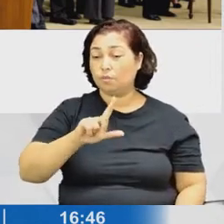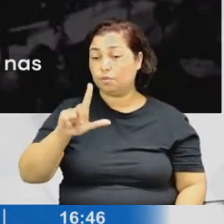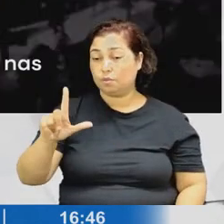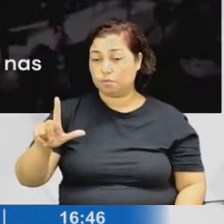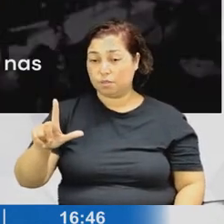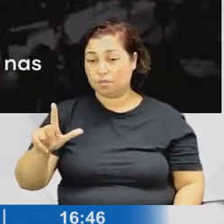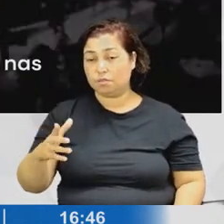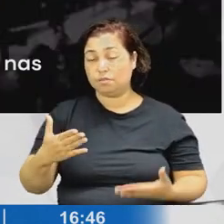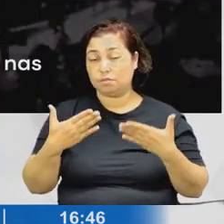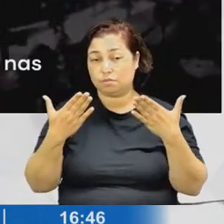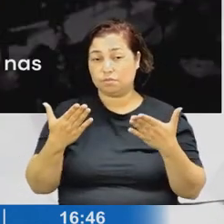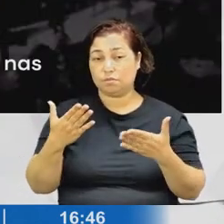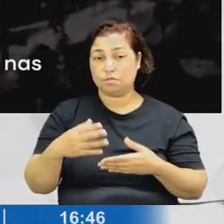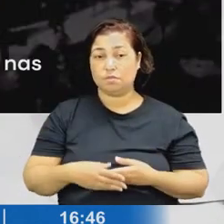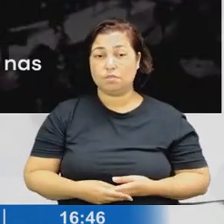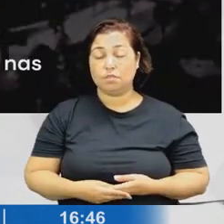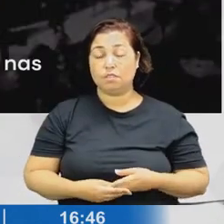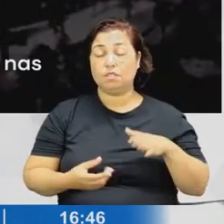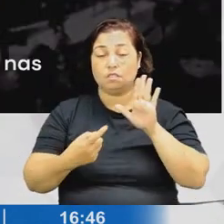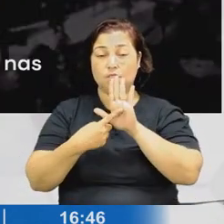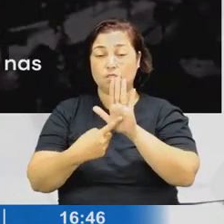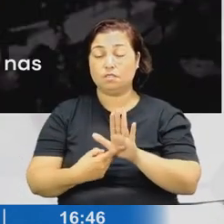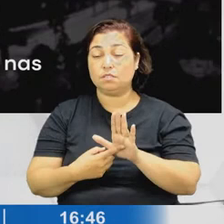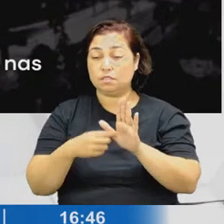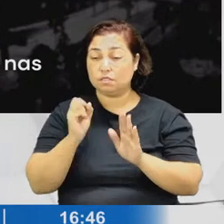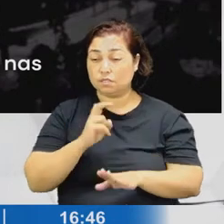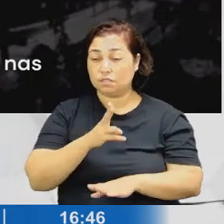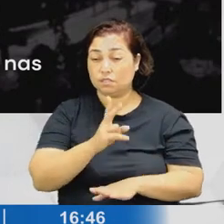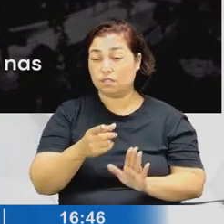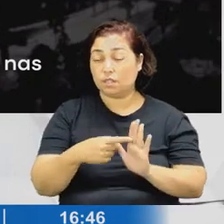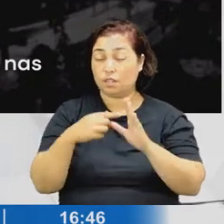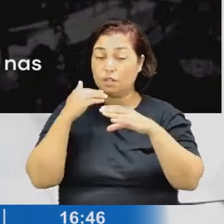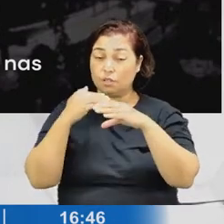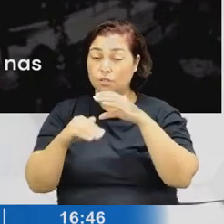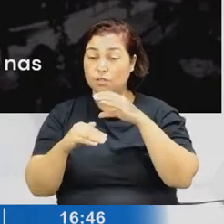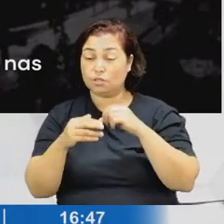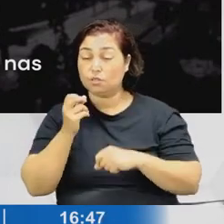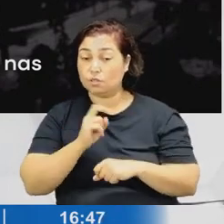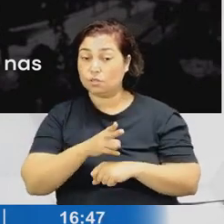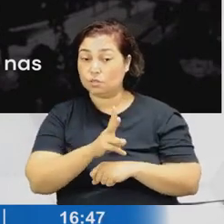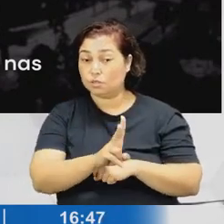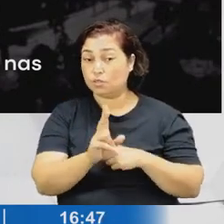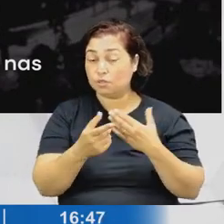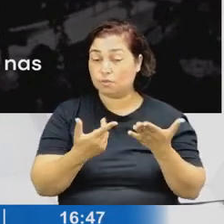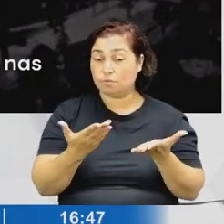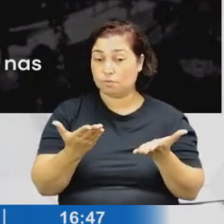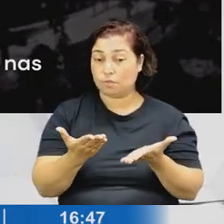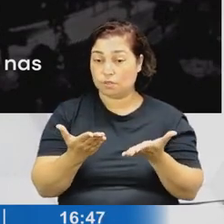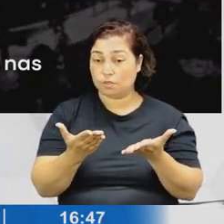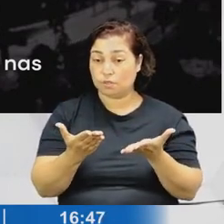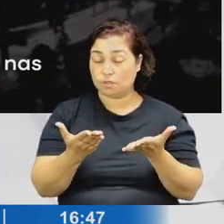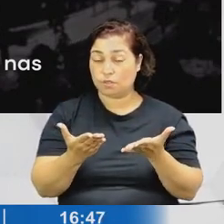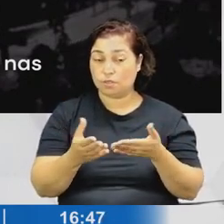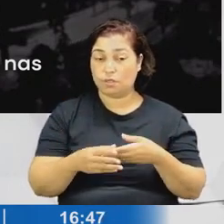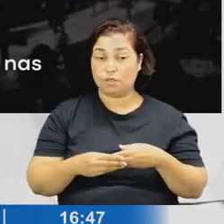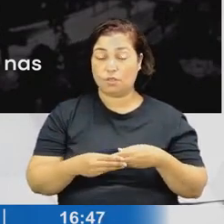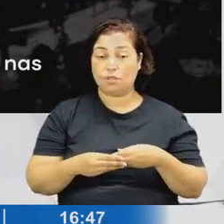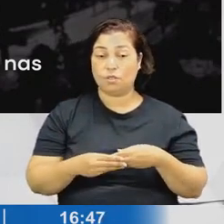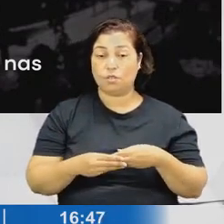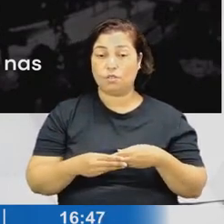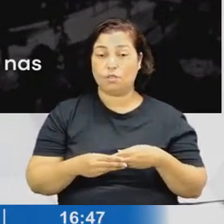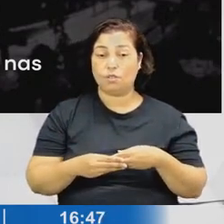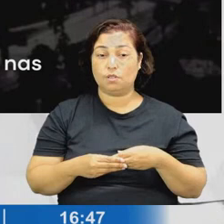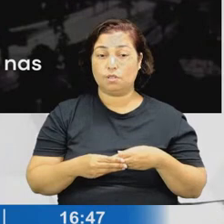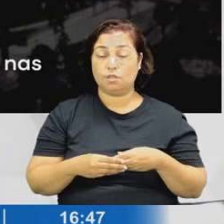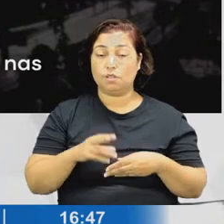então assim análise do Obama a imagem sempre passando mensagens sempre não tem nenhuma foto tem nenhuma foto que Obama fez